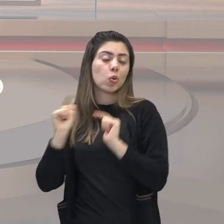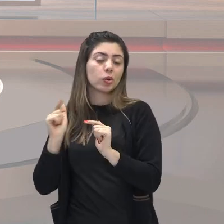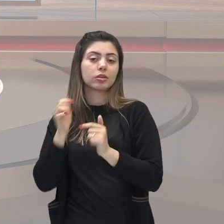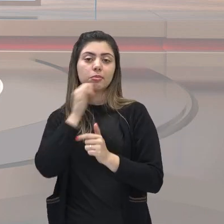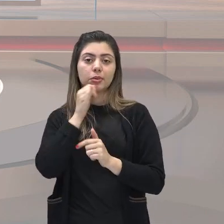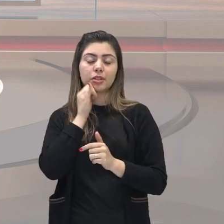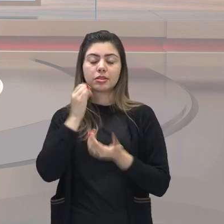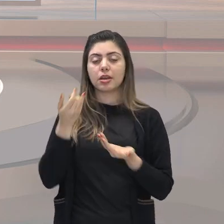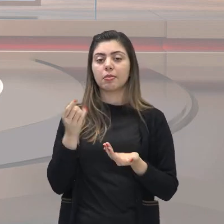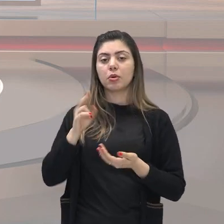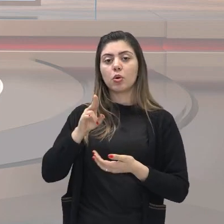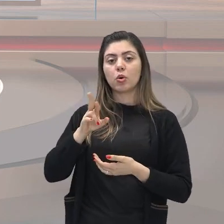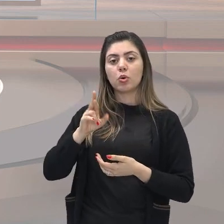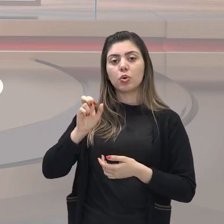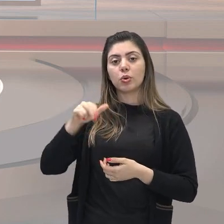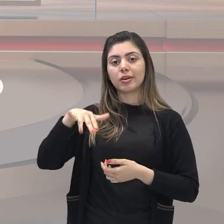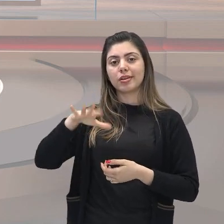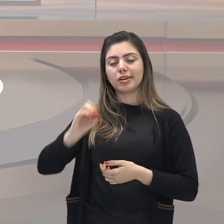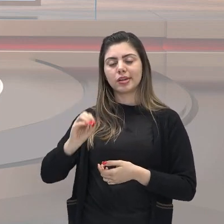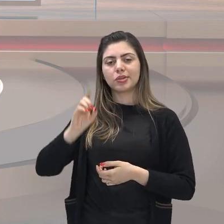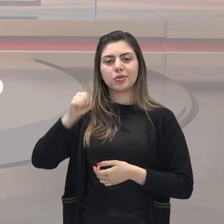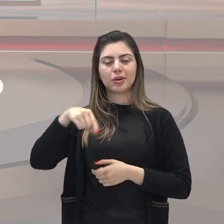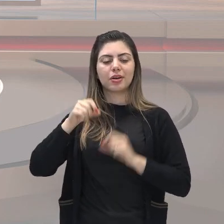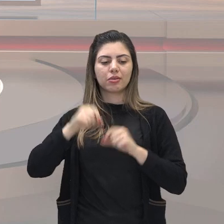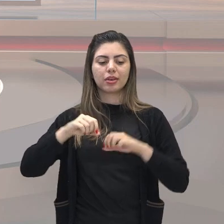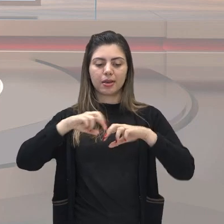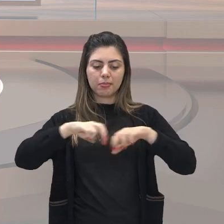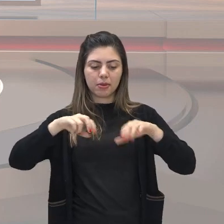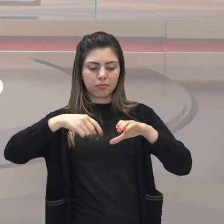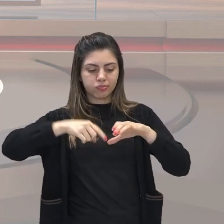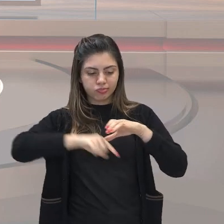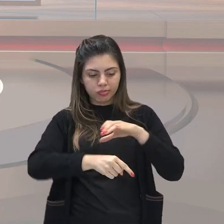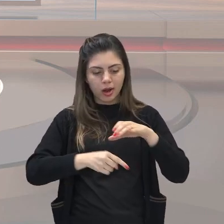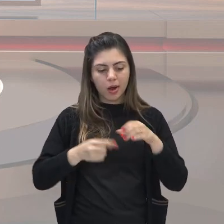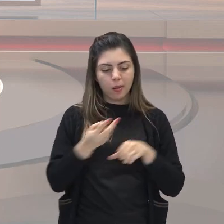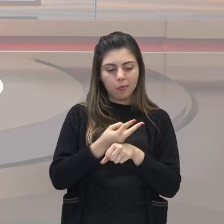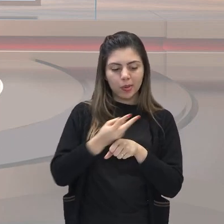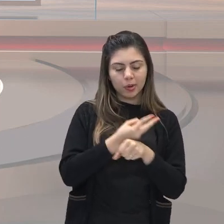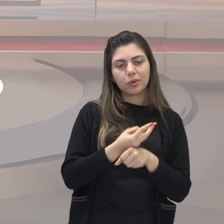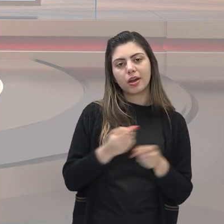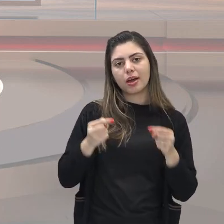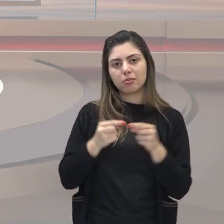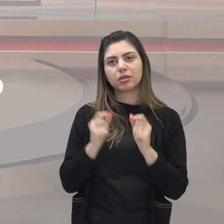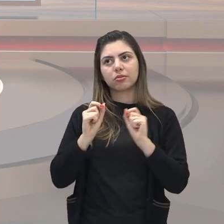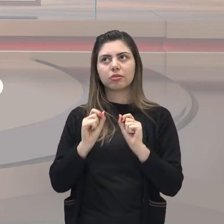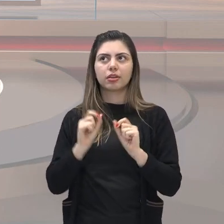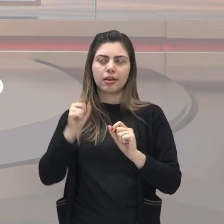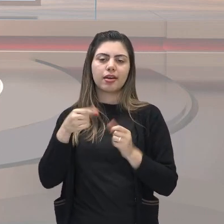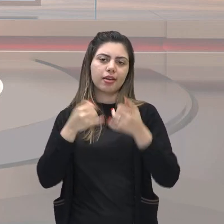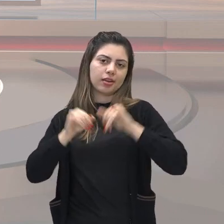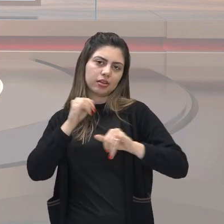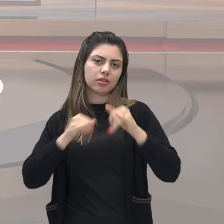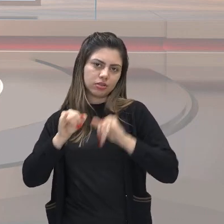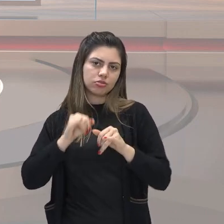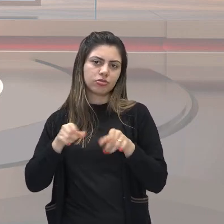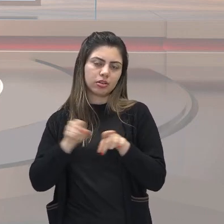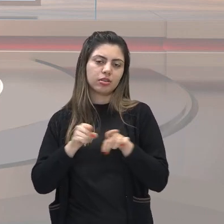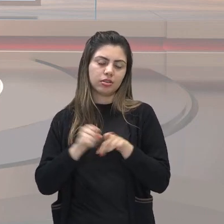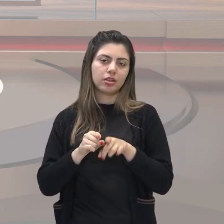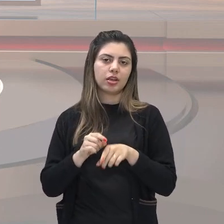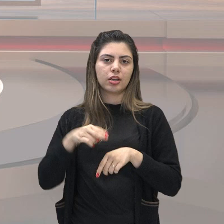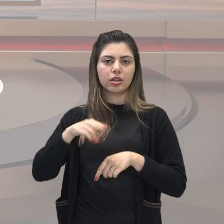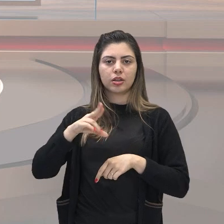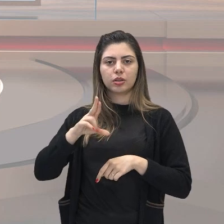urânio, né, que são extraídas desses solos também aí, que servem para a questão da energia movida a quê? A energia